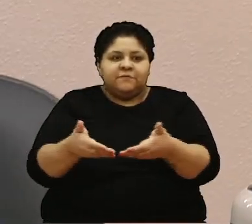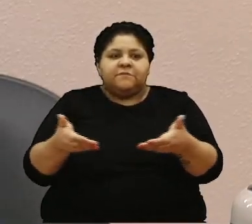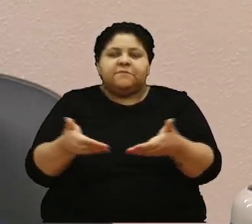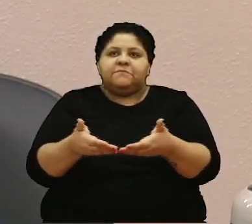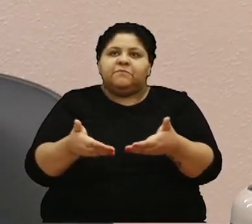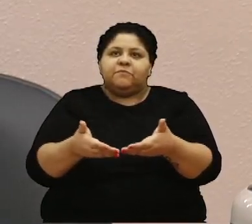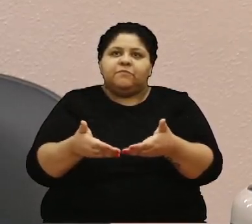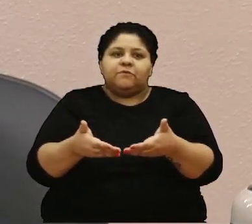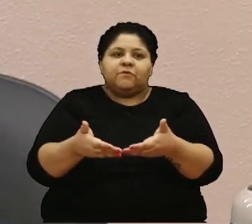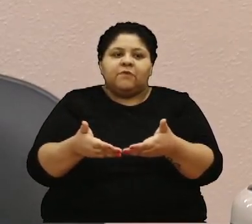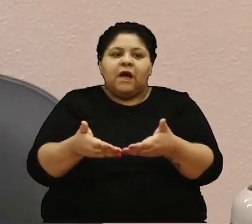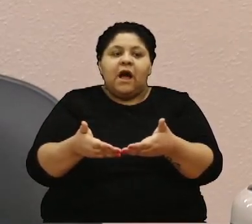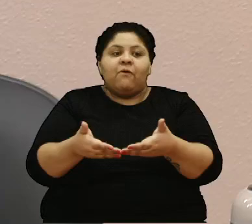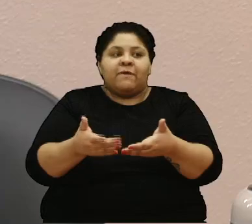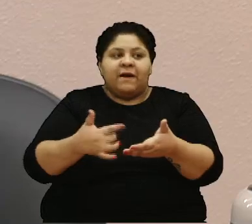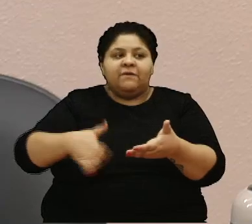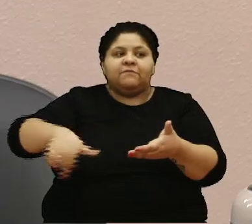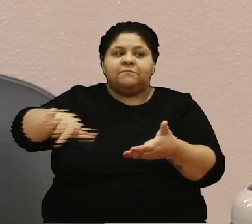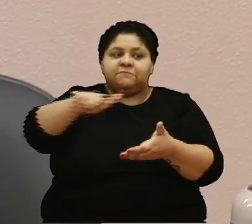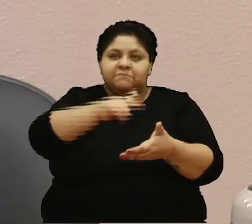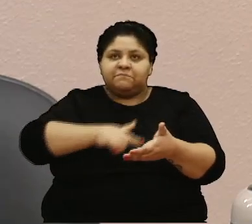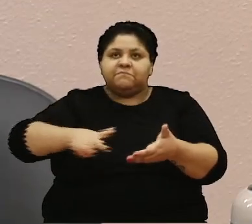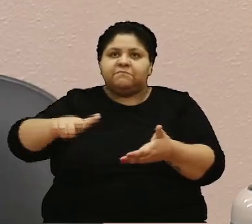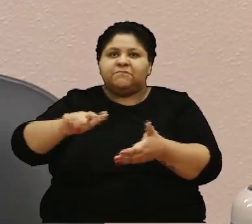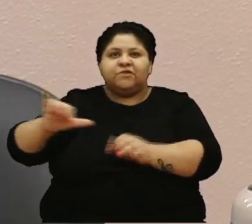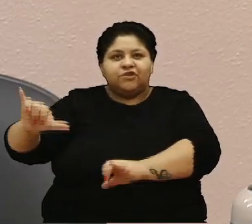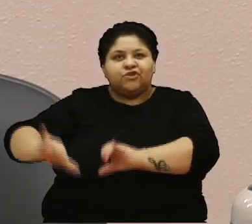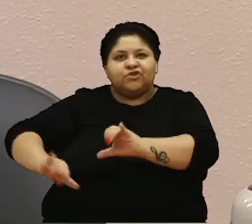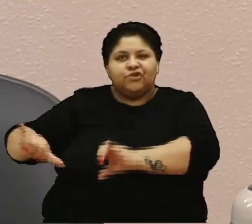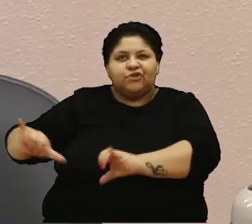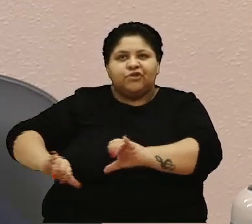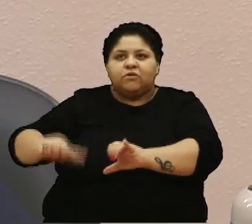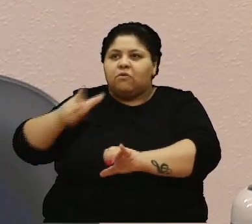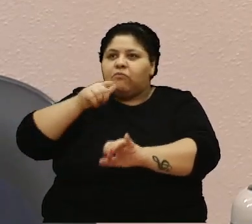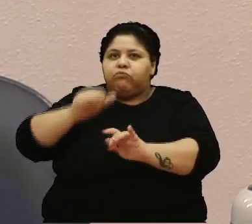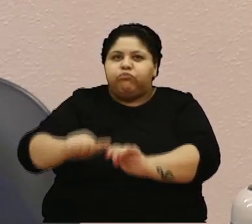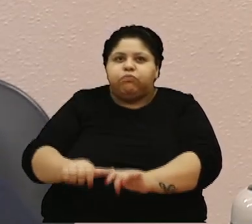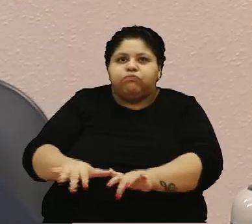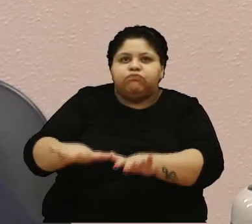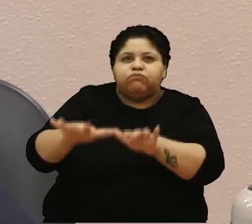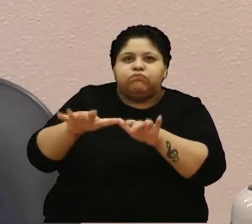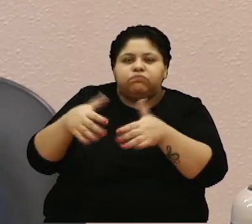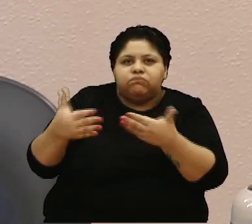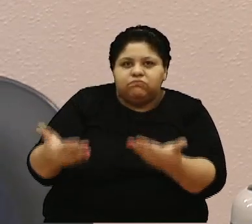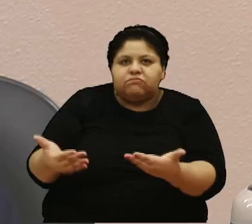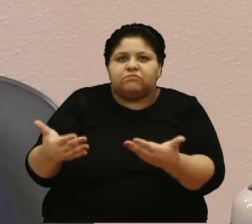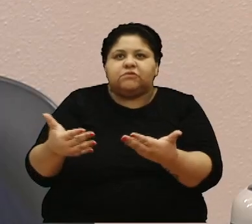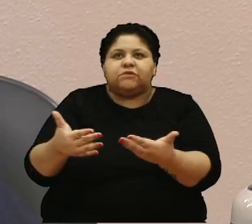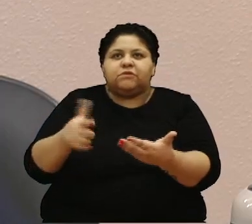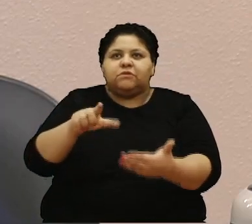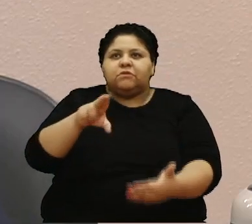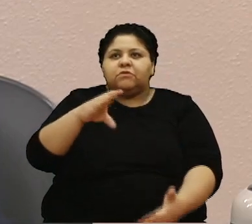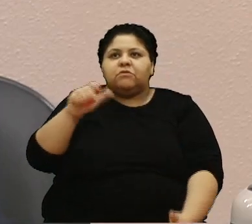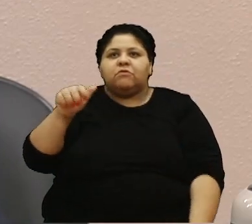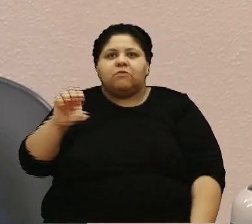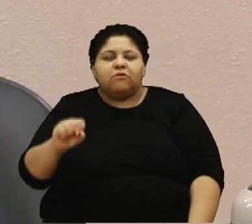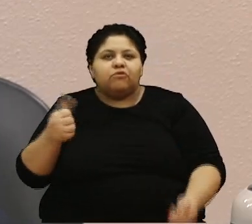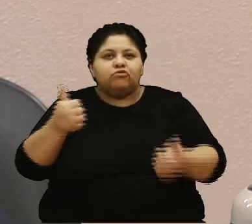do trem. É uma população que sofre muito, tem alagamento, então o Lucas Suzin esteve ali